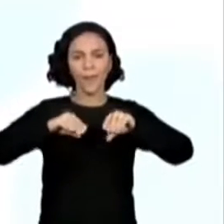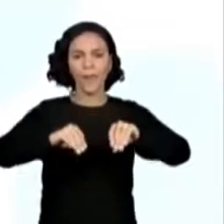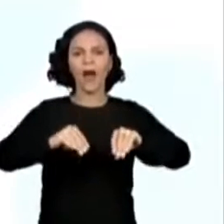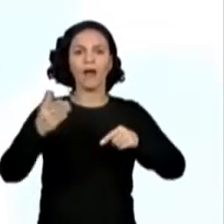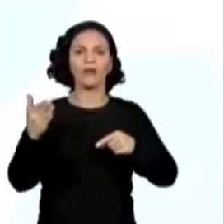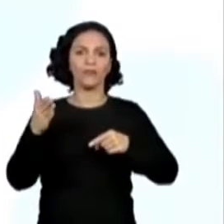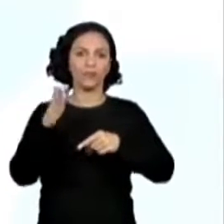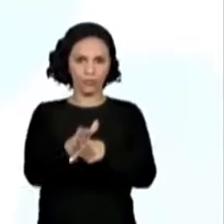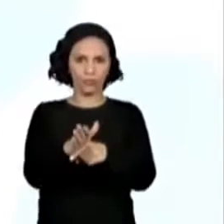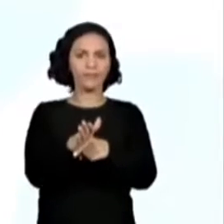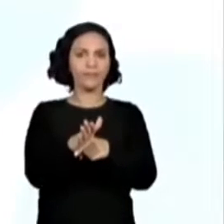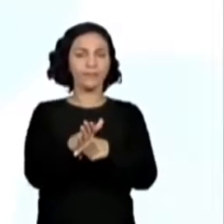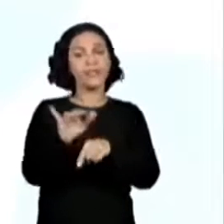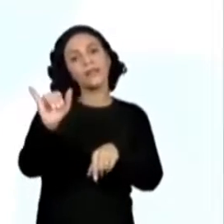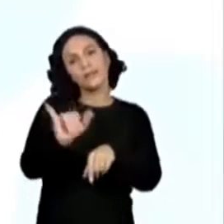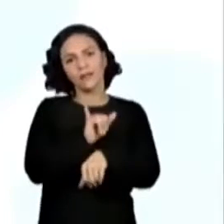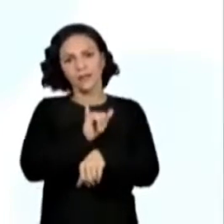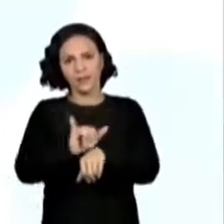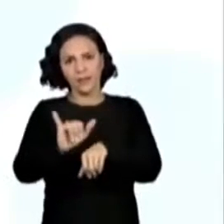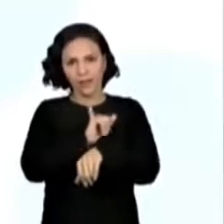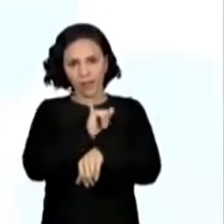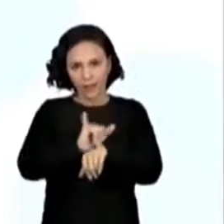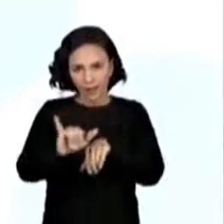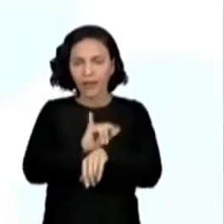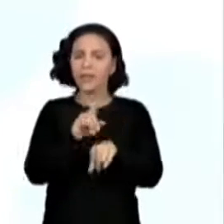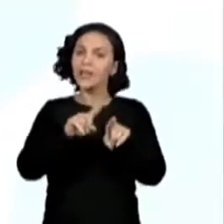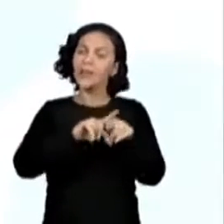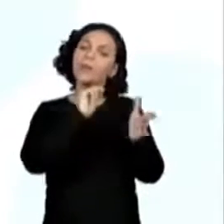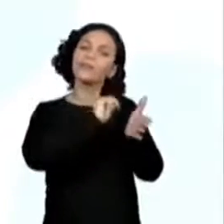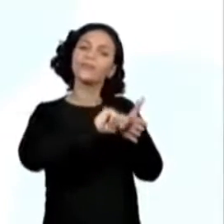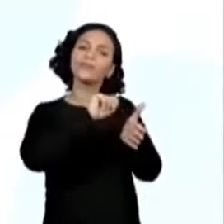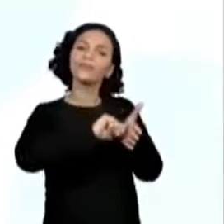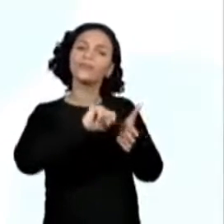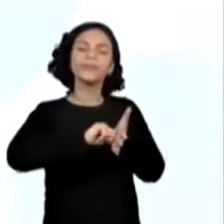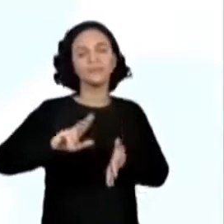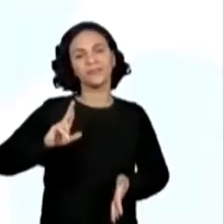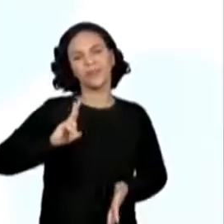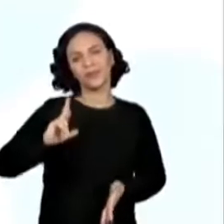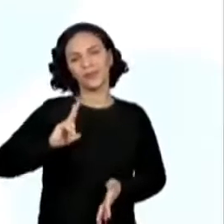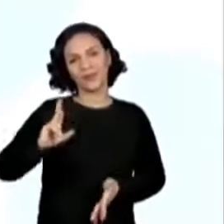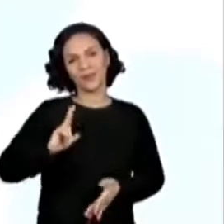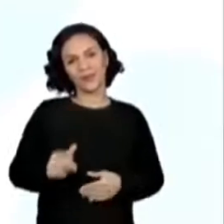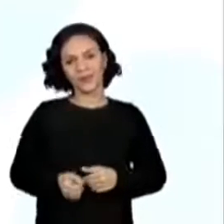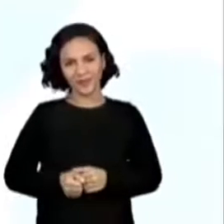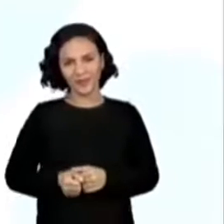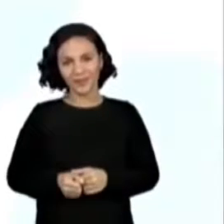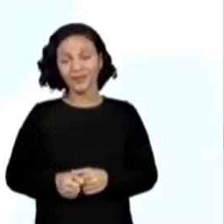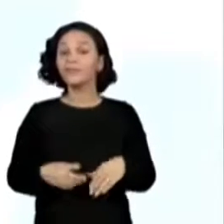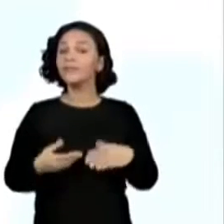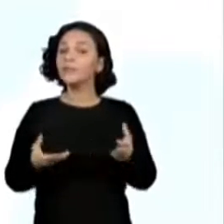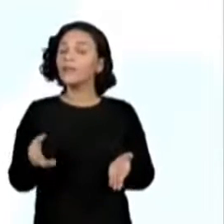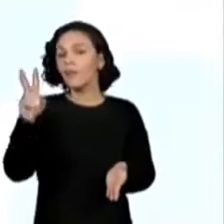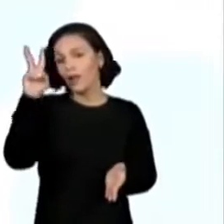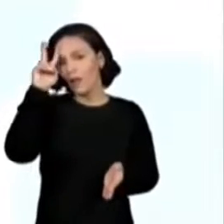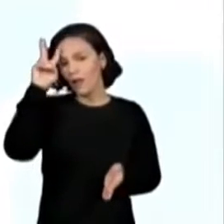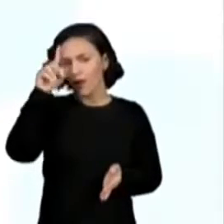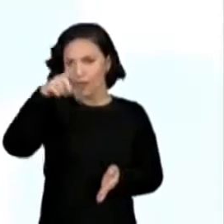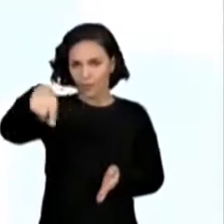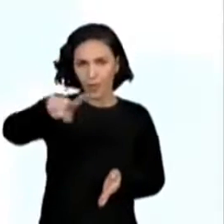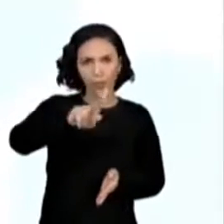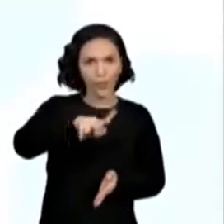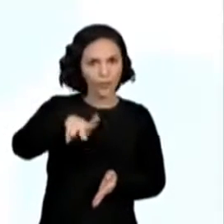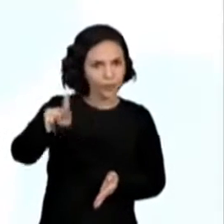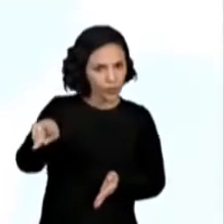manipulável, utilizando estratégias e formas de registros pessoais. Lembrando aí os professores e